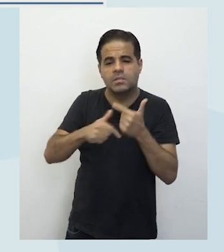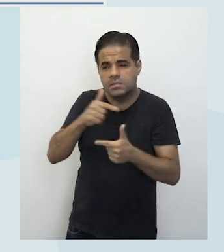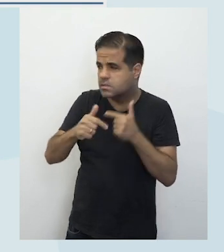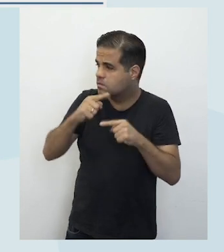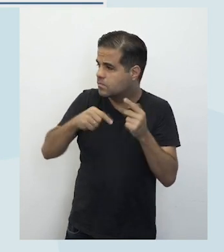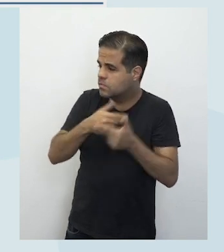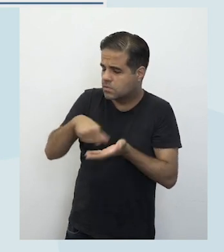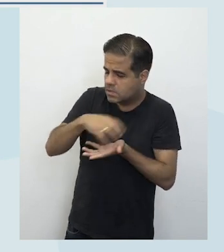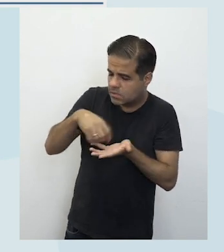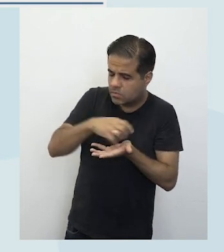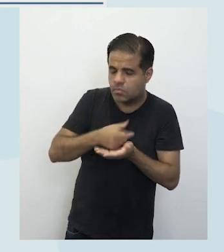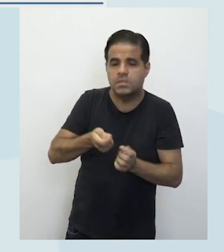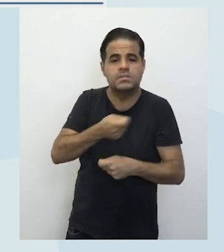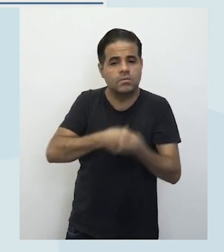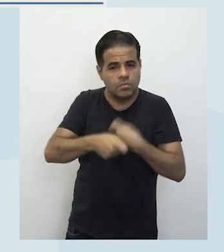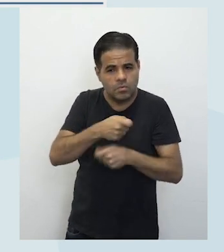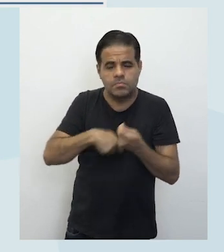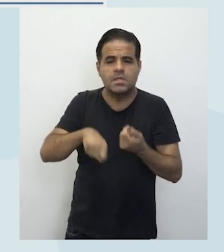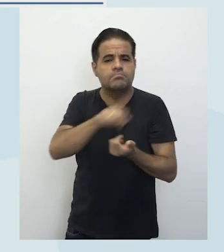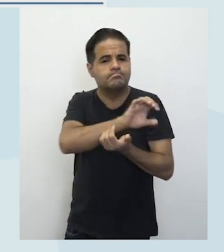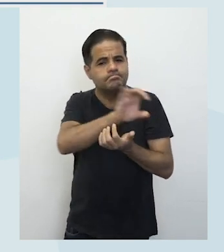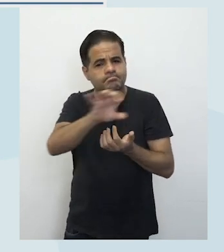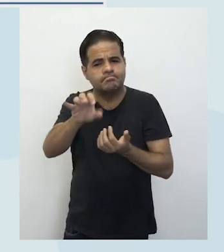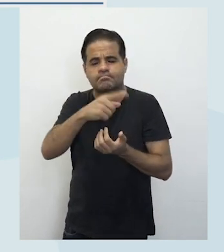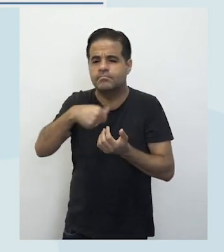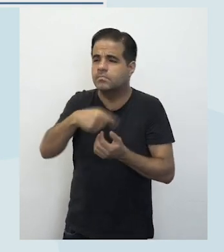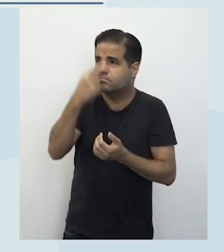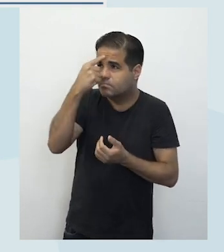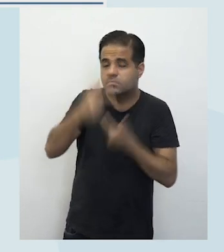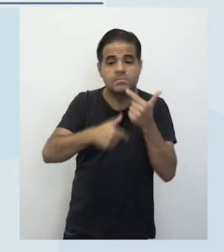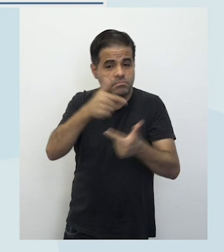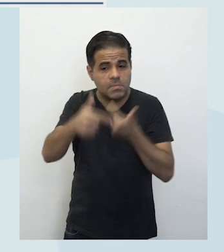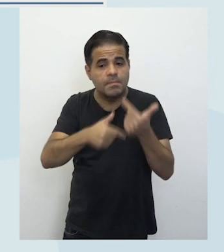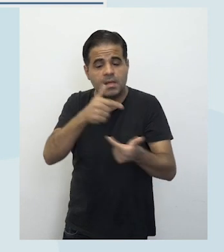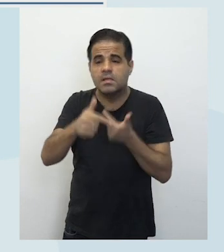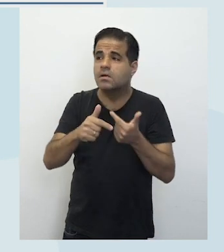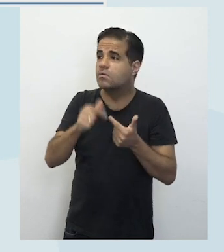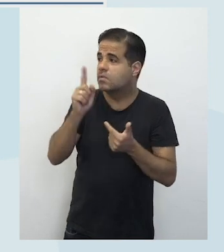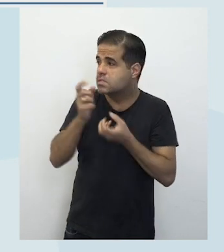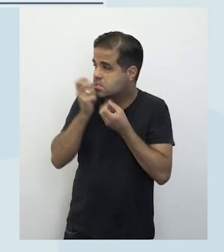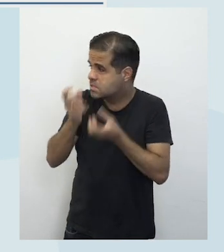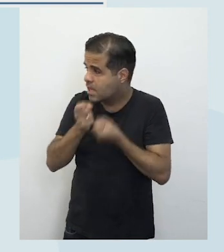seja, os setores da economia aí que nós estamos trabalhando. Então, esses